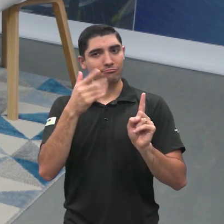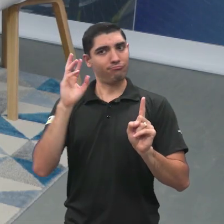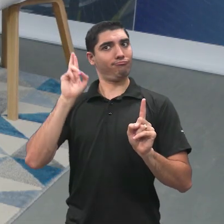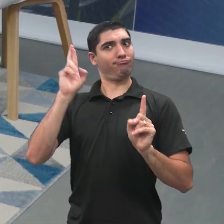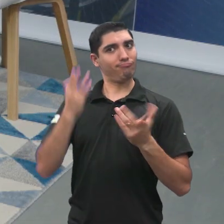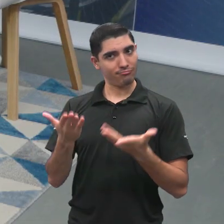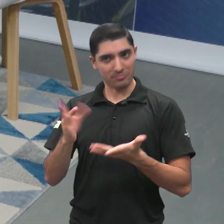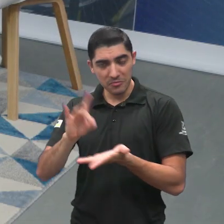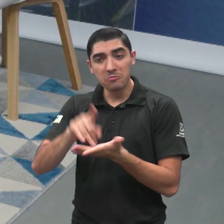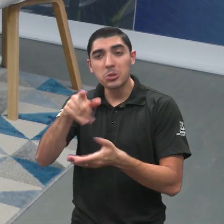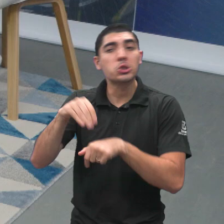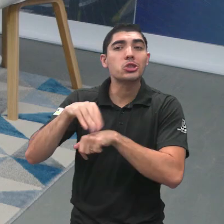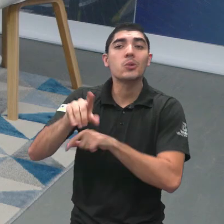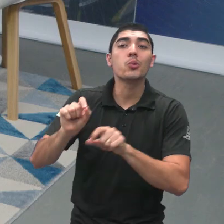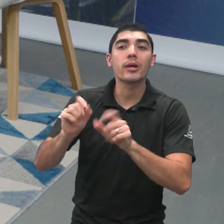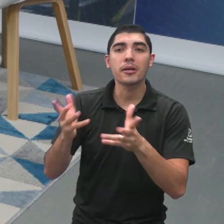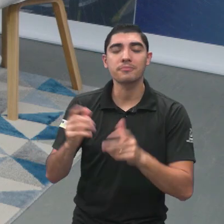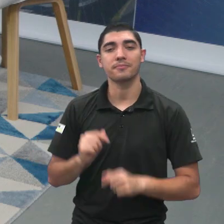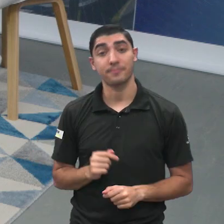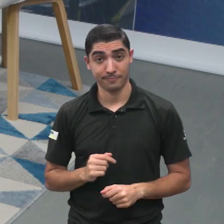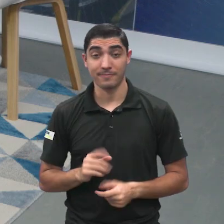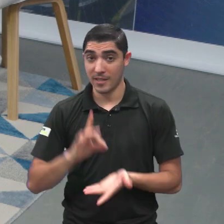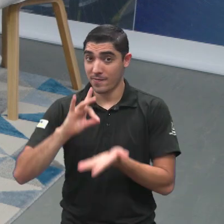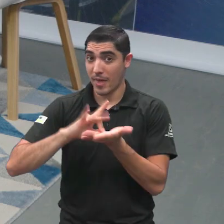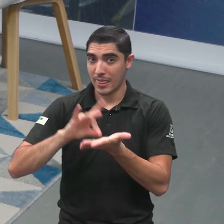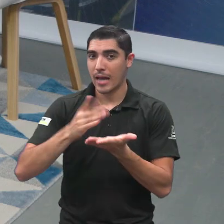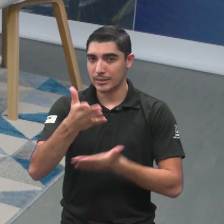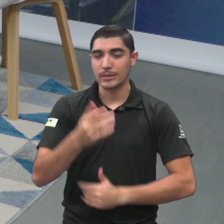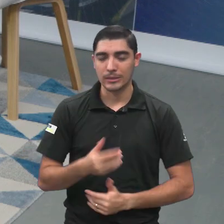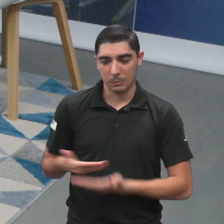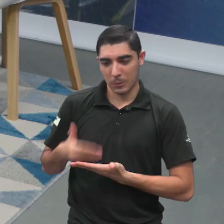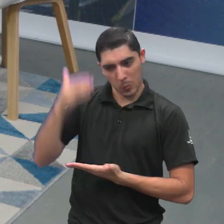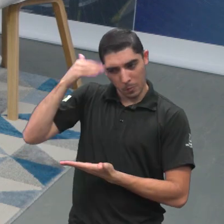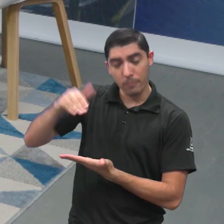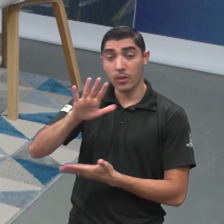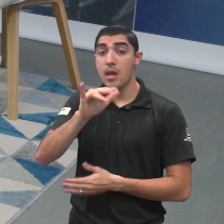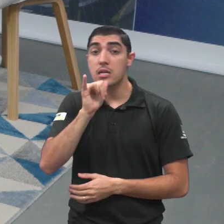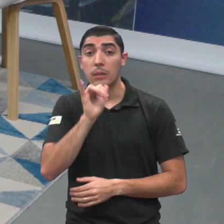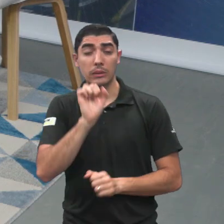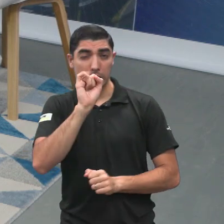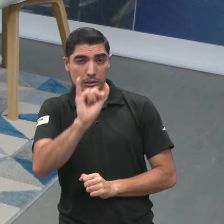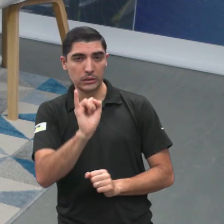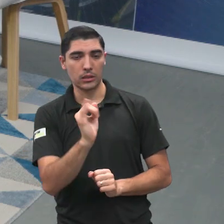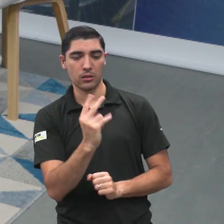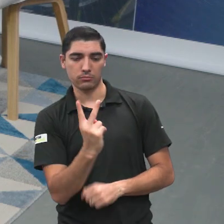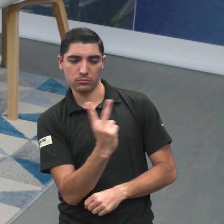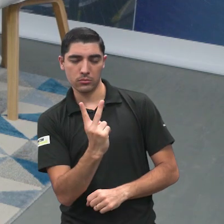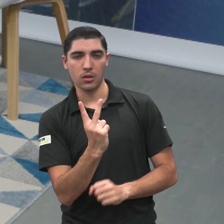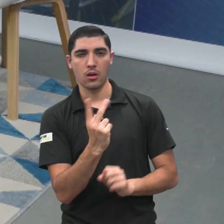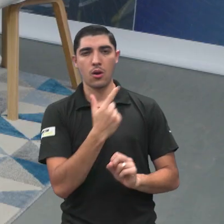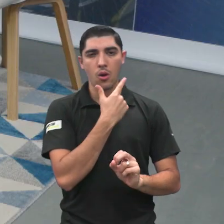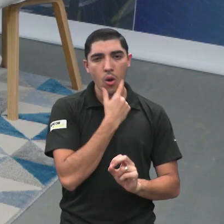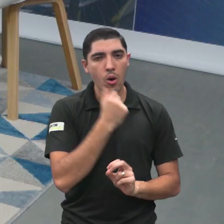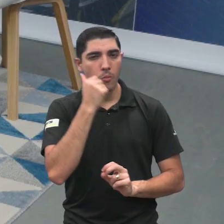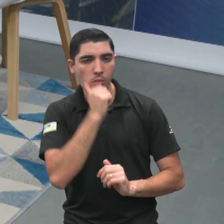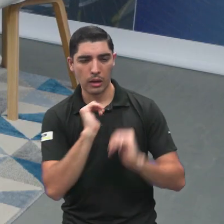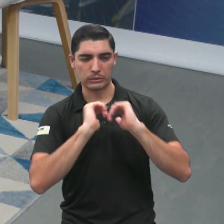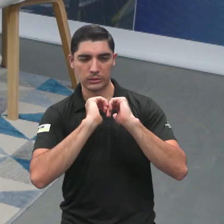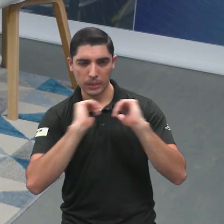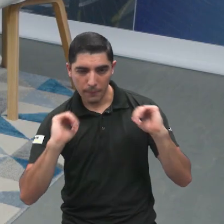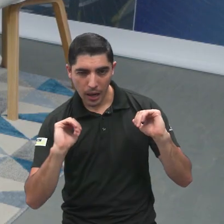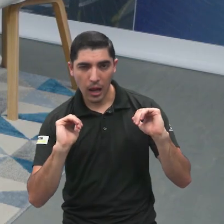nos assistindo? Sim, com certeza. A separação conjugal não se confunde com a